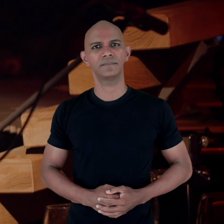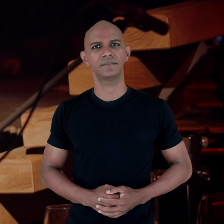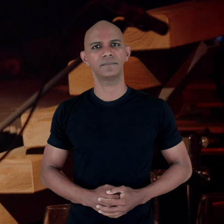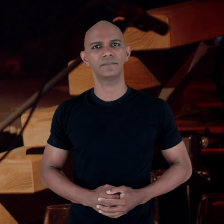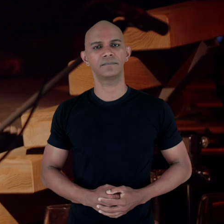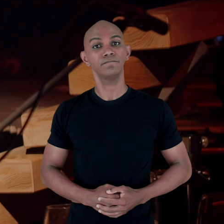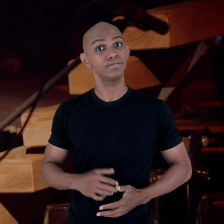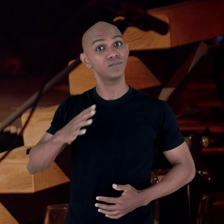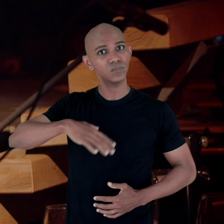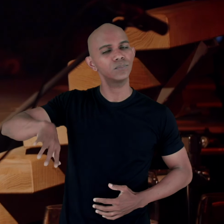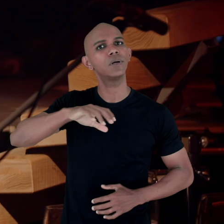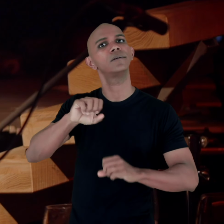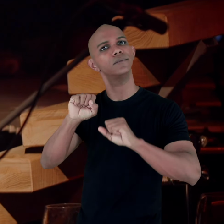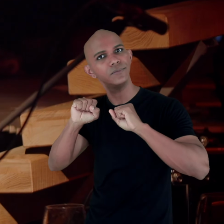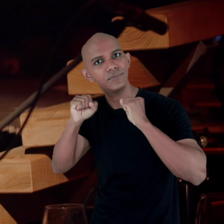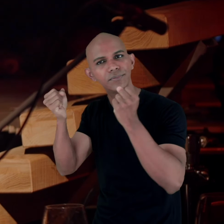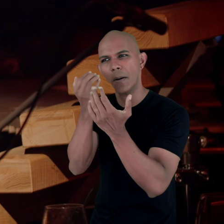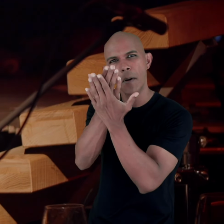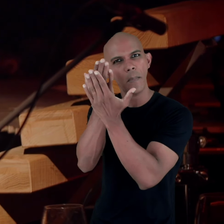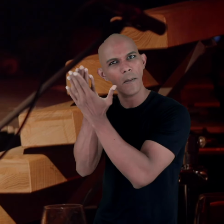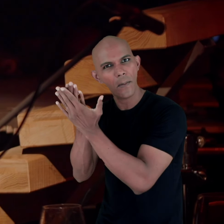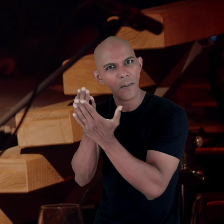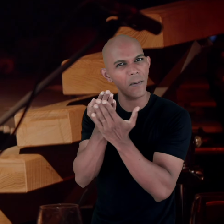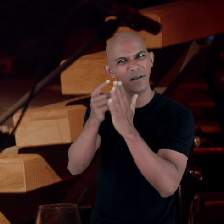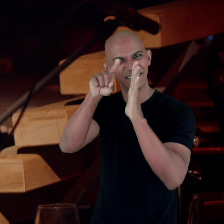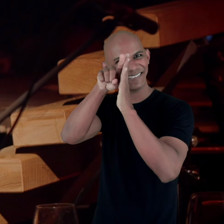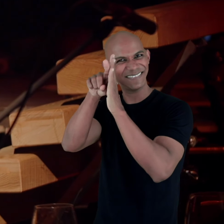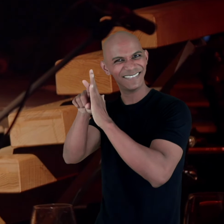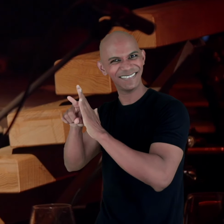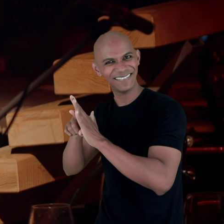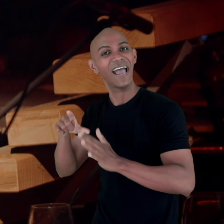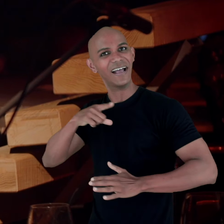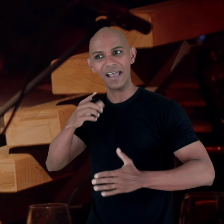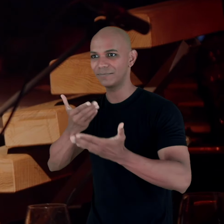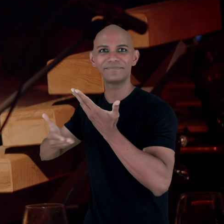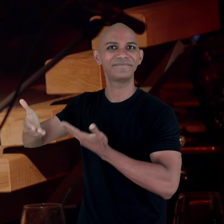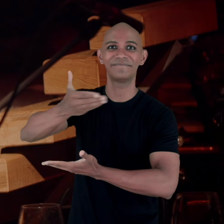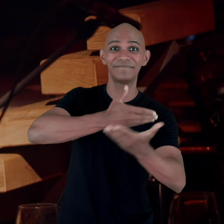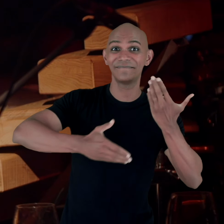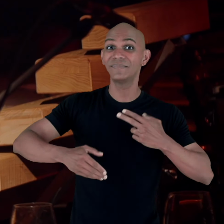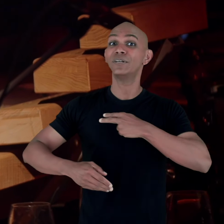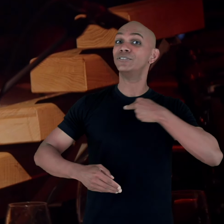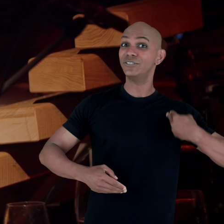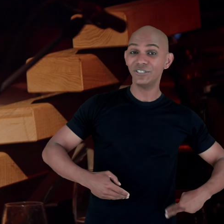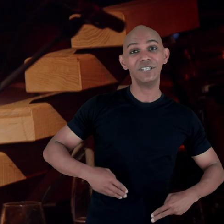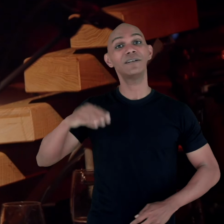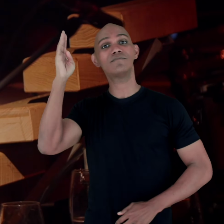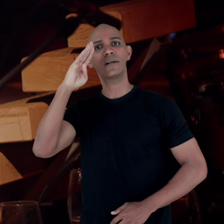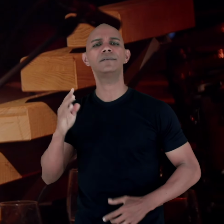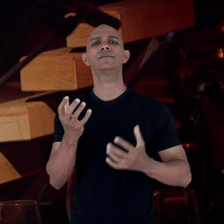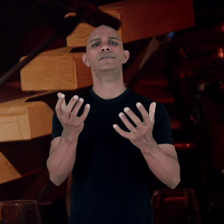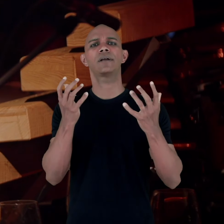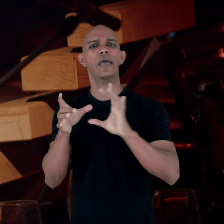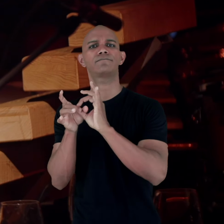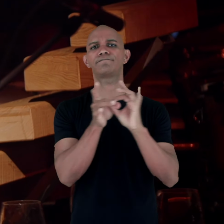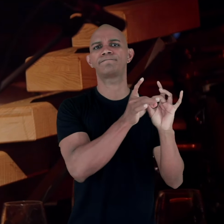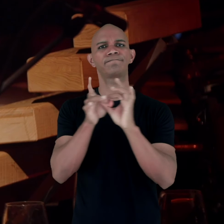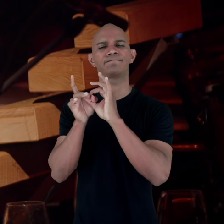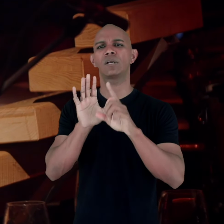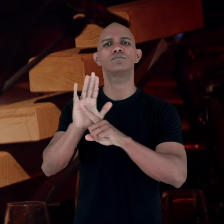A explorar essa questão, a Frente Intercâmbio Brasil-China pretende construir